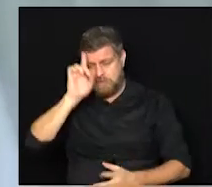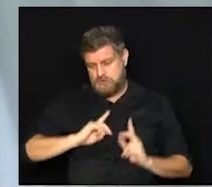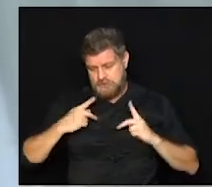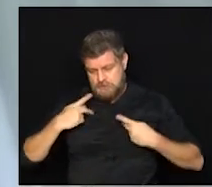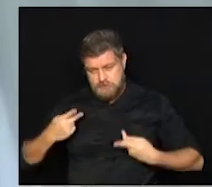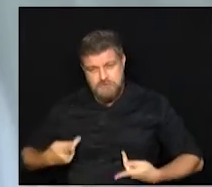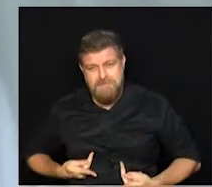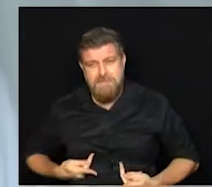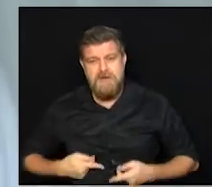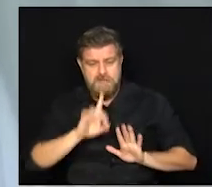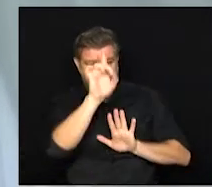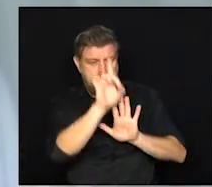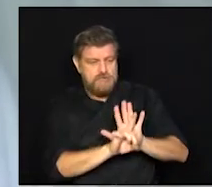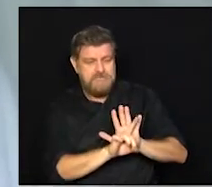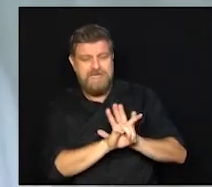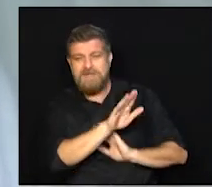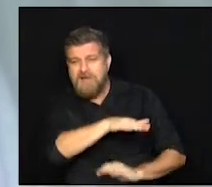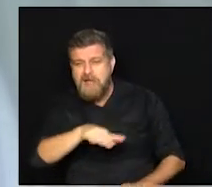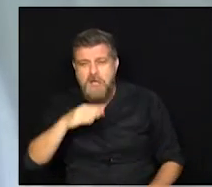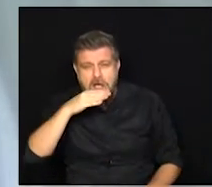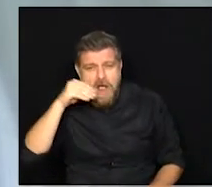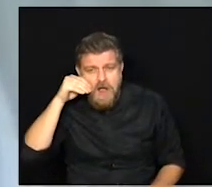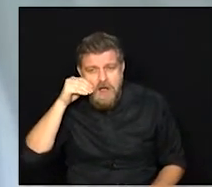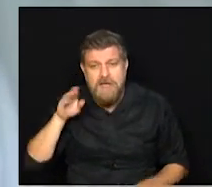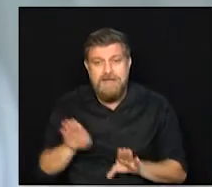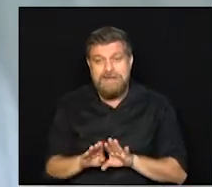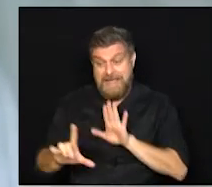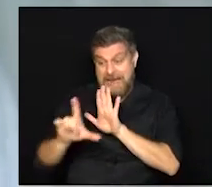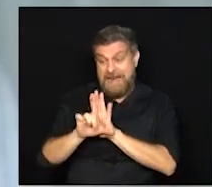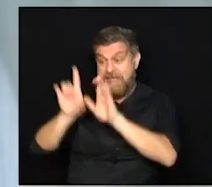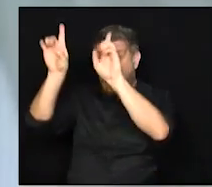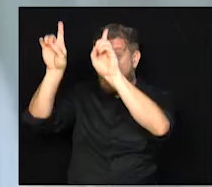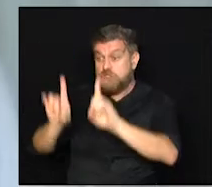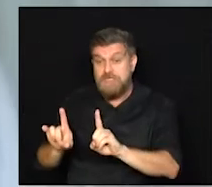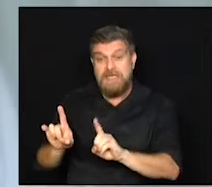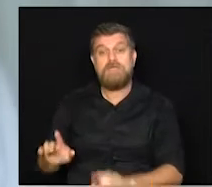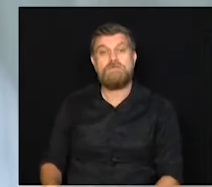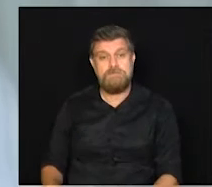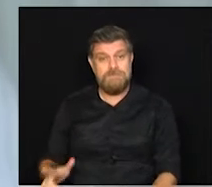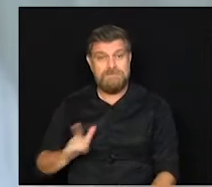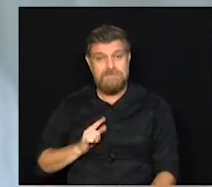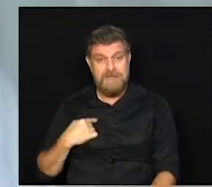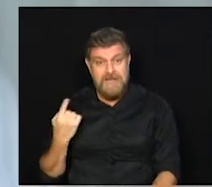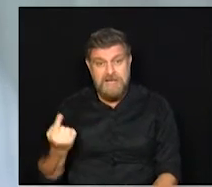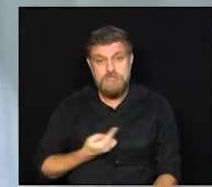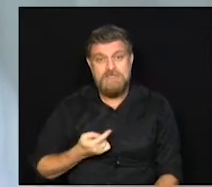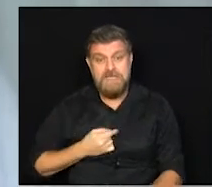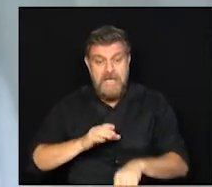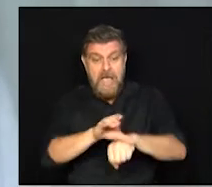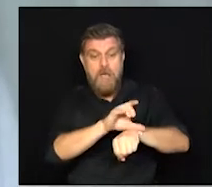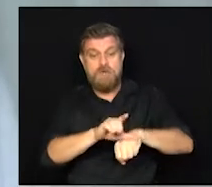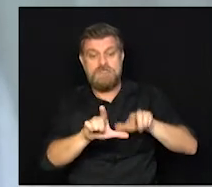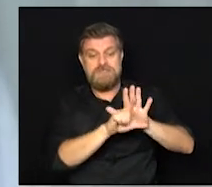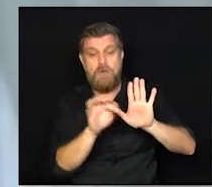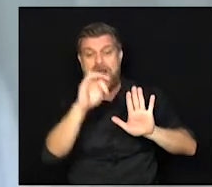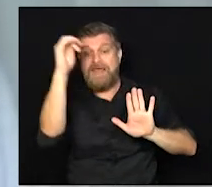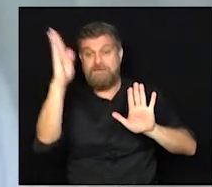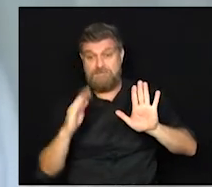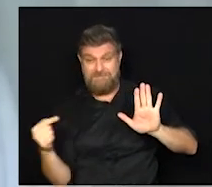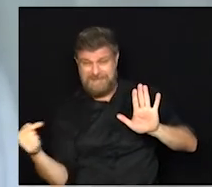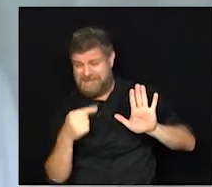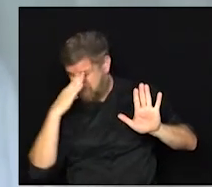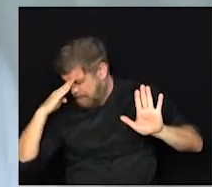criança, adolescente, direito da pessoa com deficiente, só que a gente tem a nossa Carta Magna, que é a Constituição,